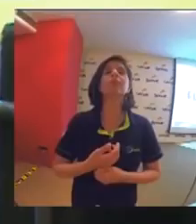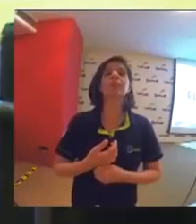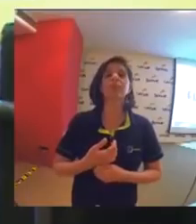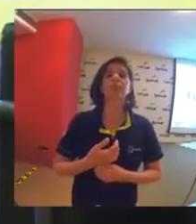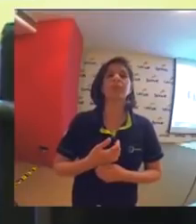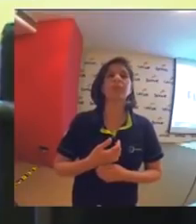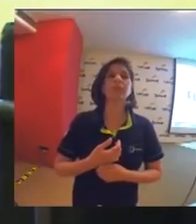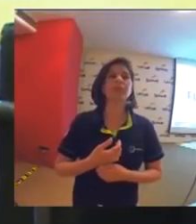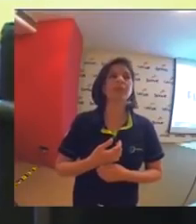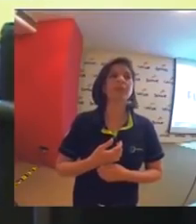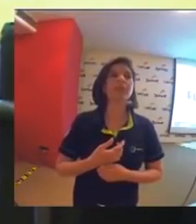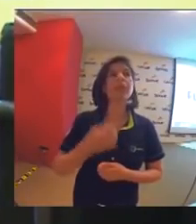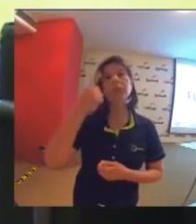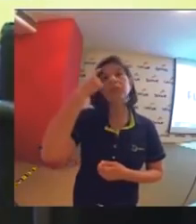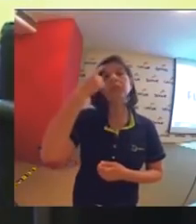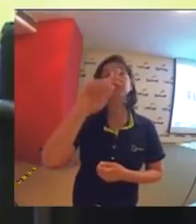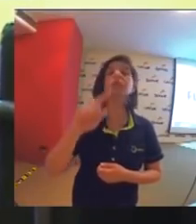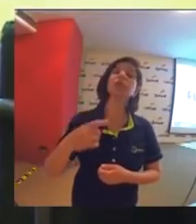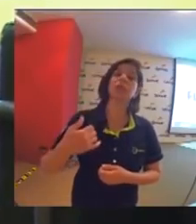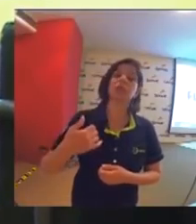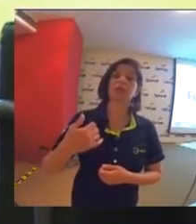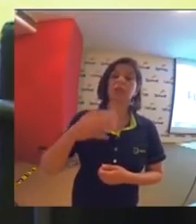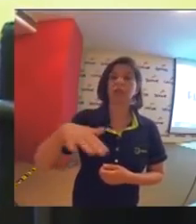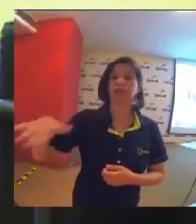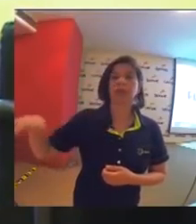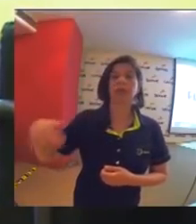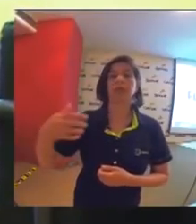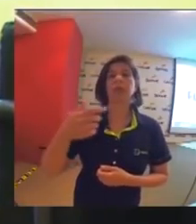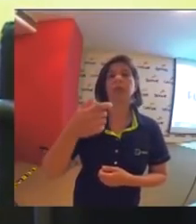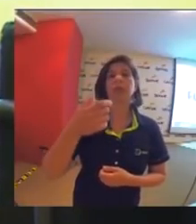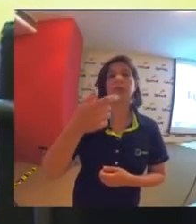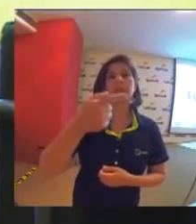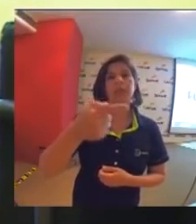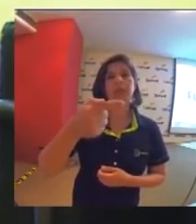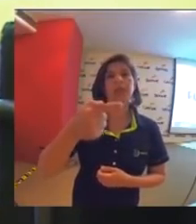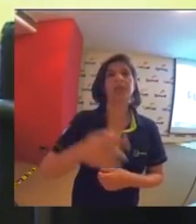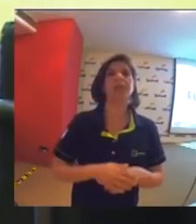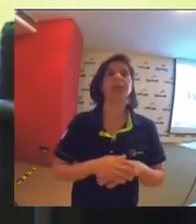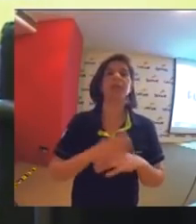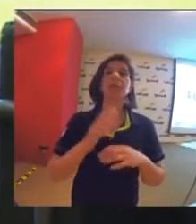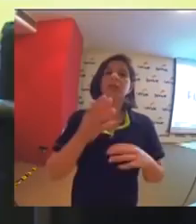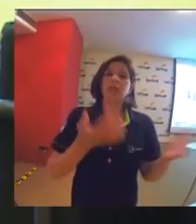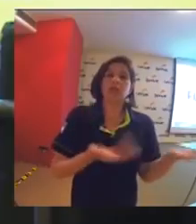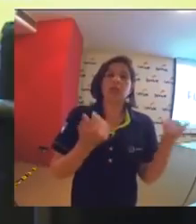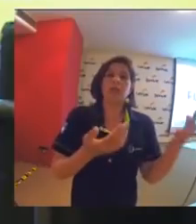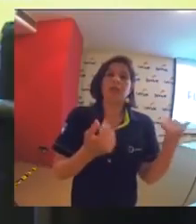FEBEM, na Fundação Casa. E esses 7 jovens tinham um